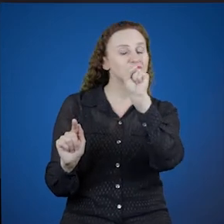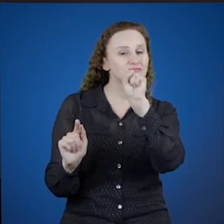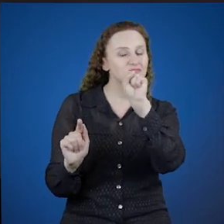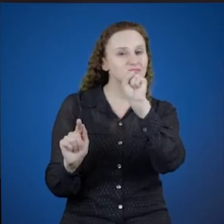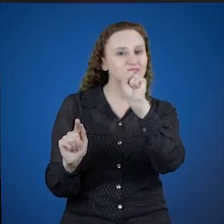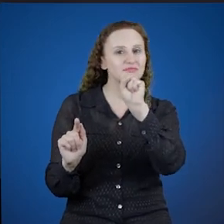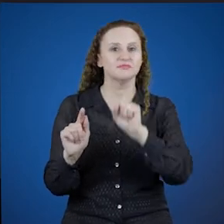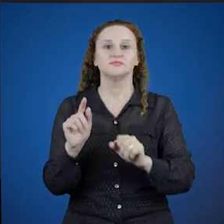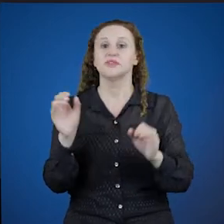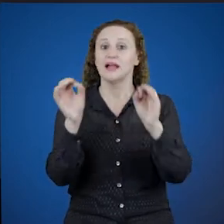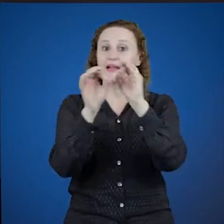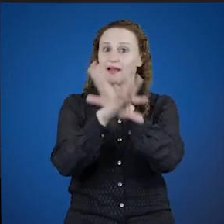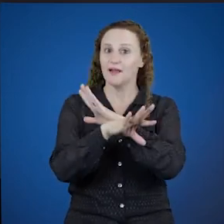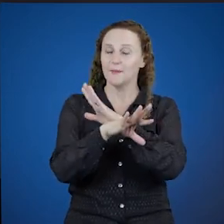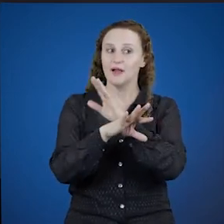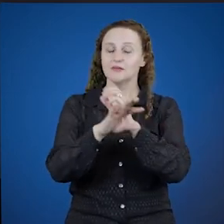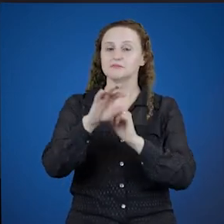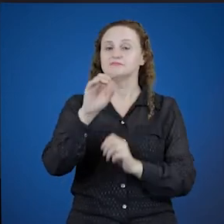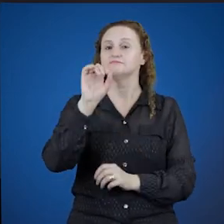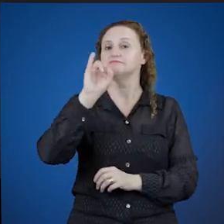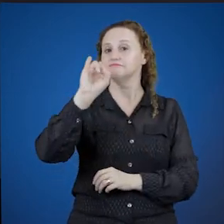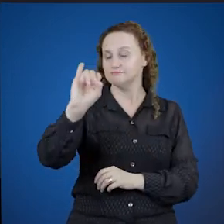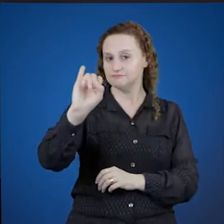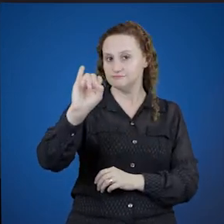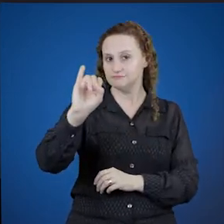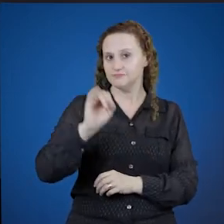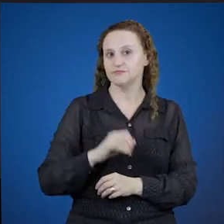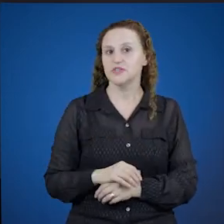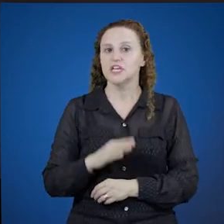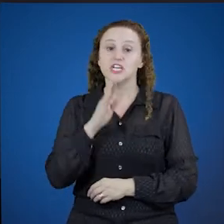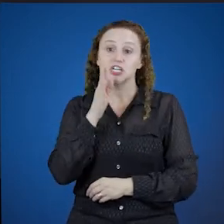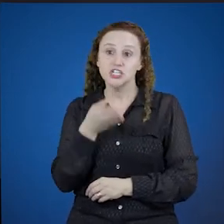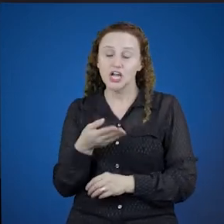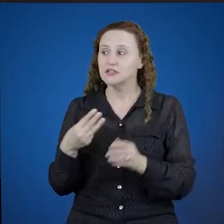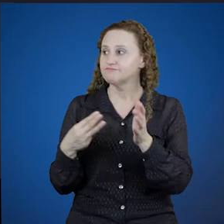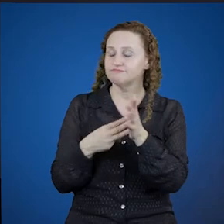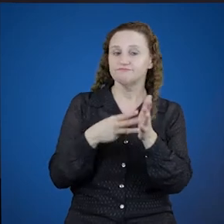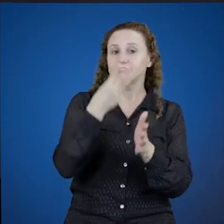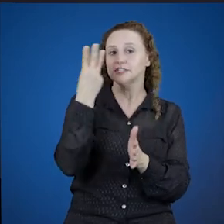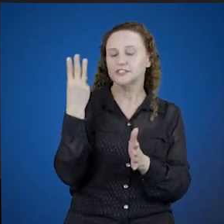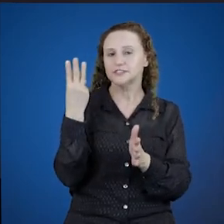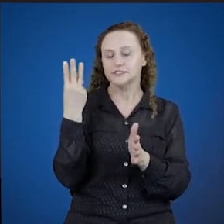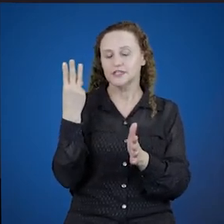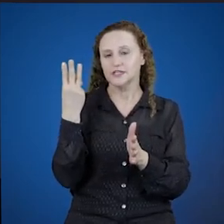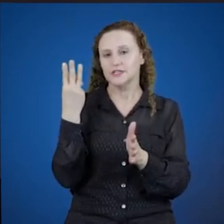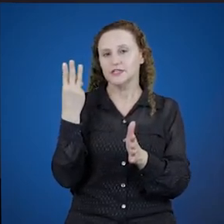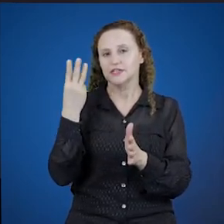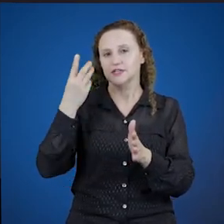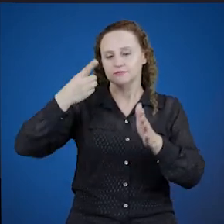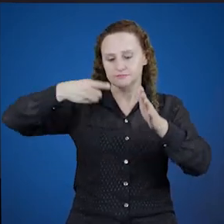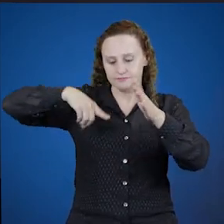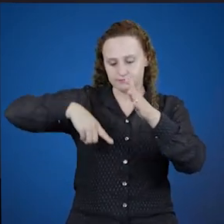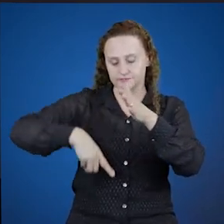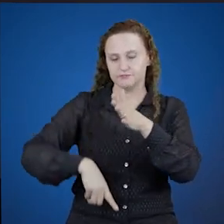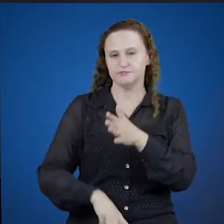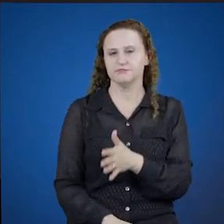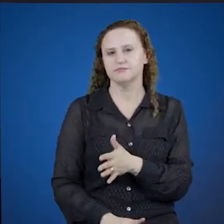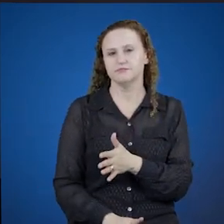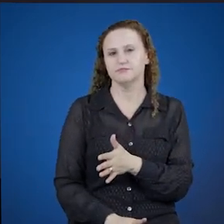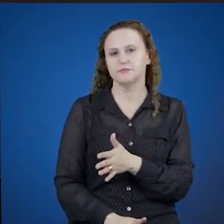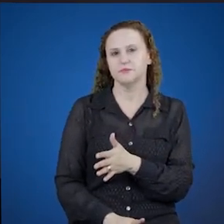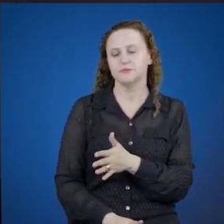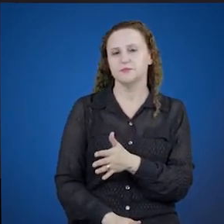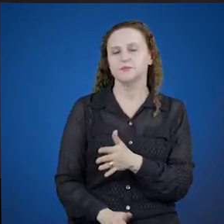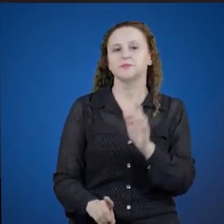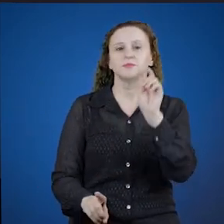termina em i&d na terceira declinação e no